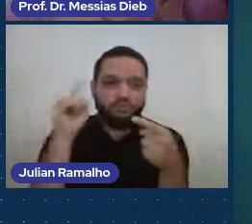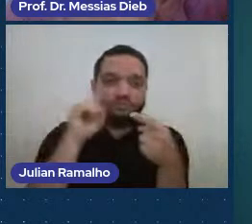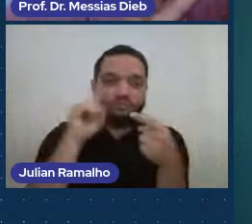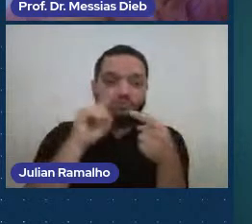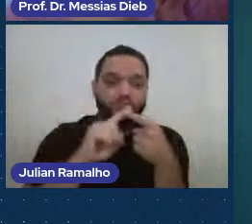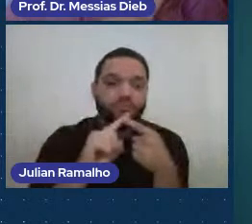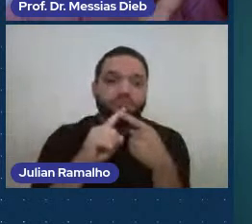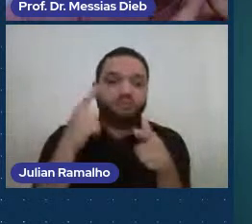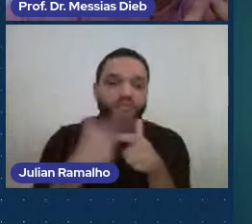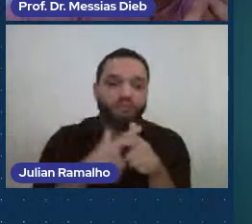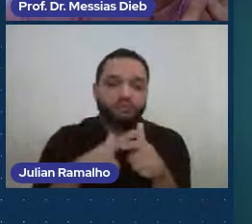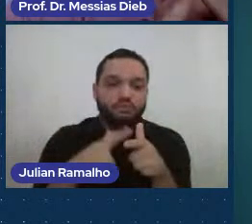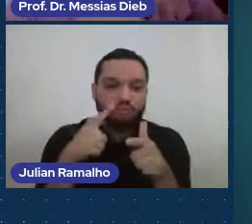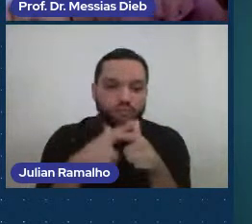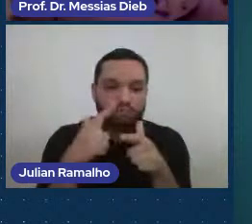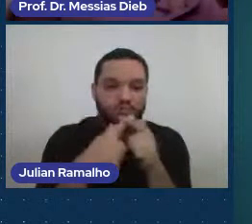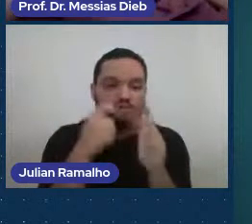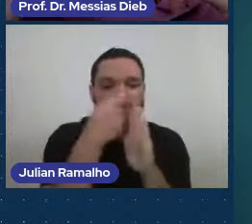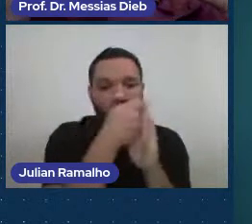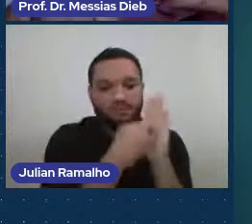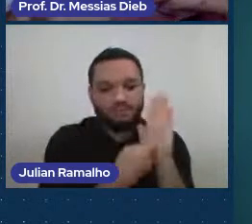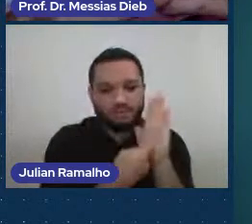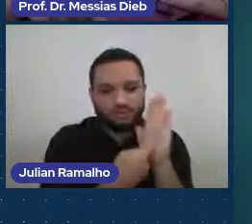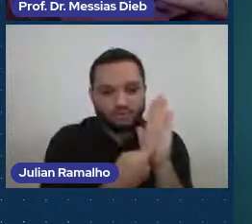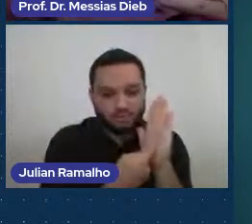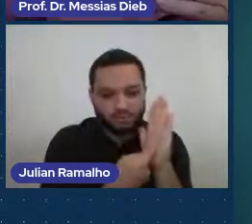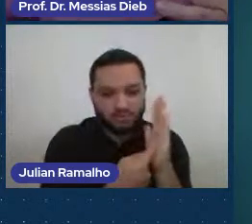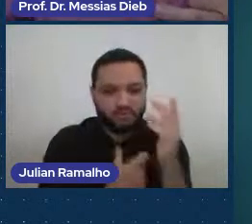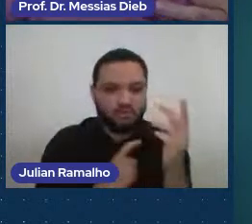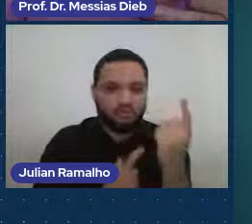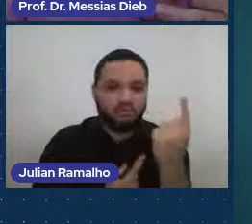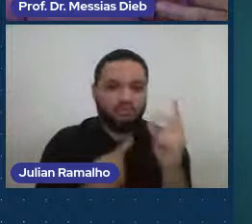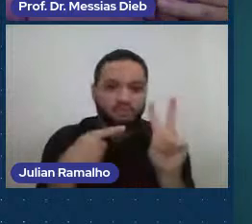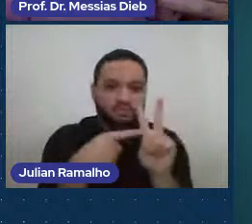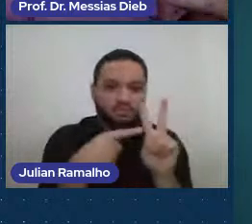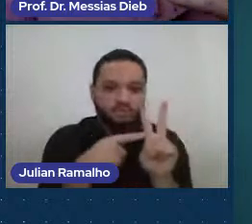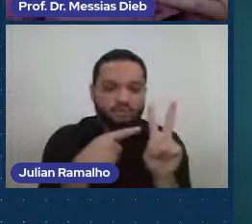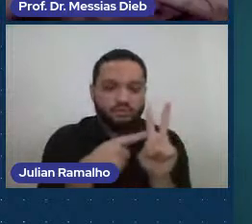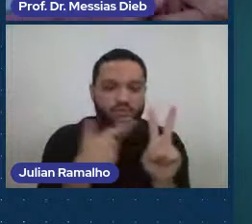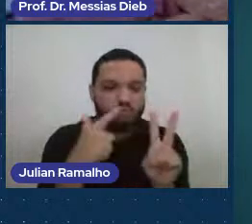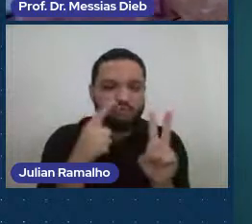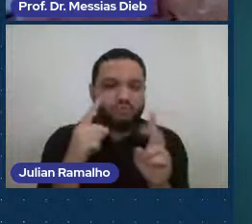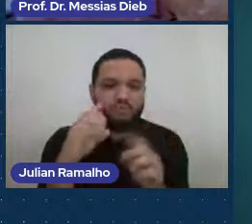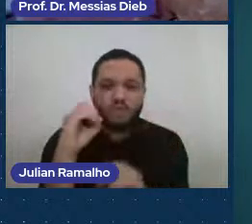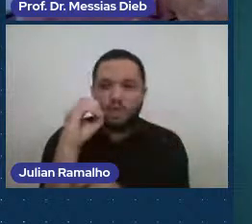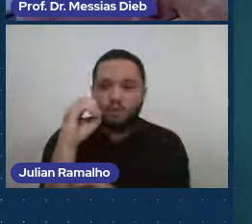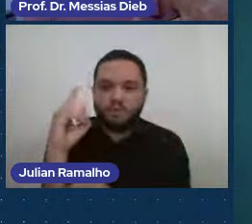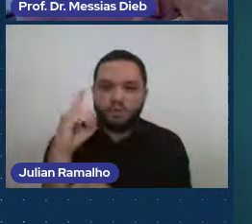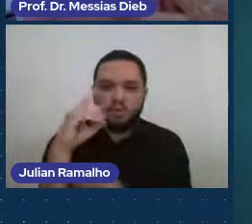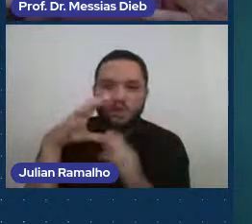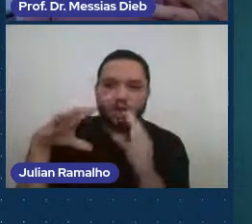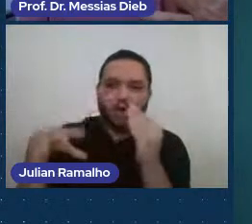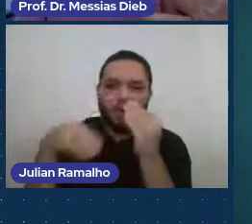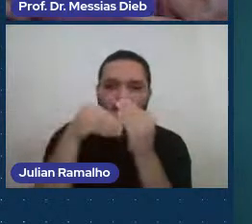problema de escrita, porque você tem um verbo que não tem um objeto que lhe complementa,